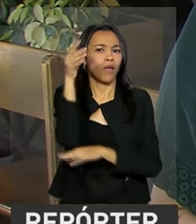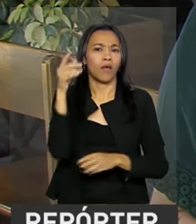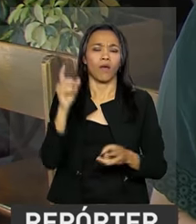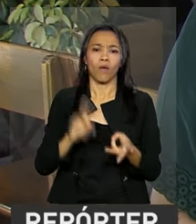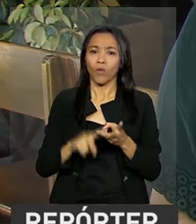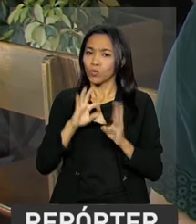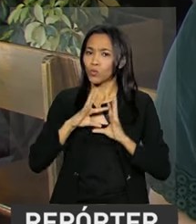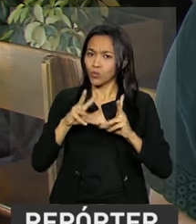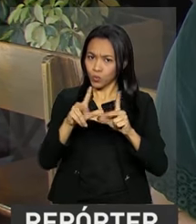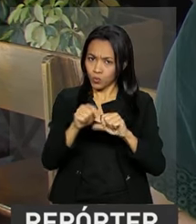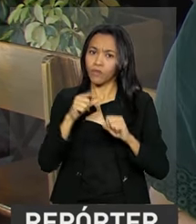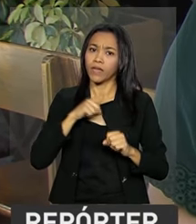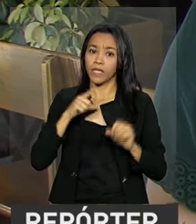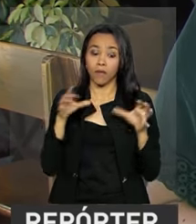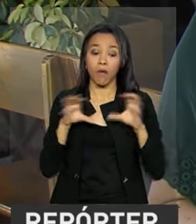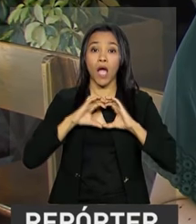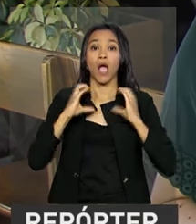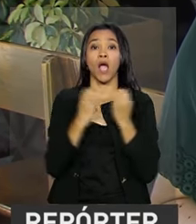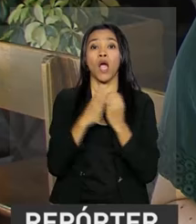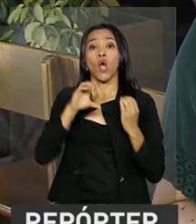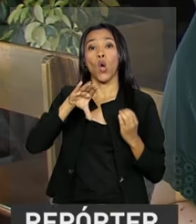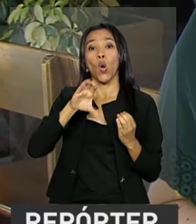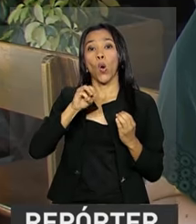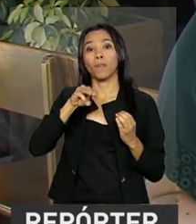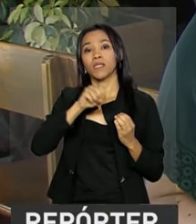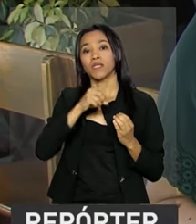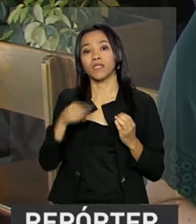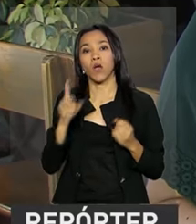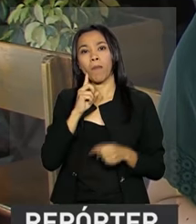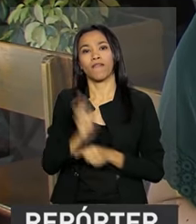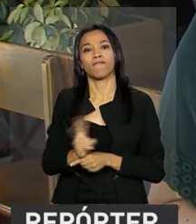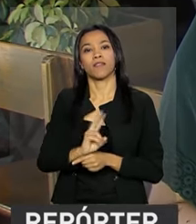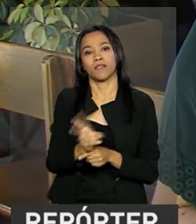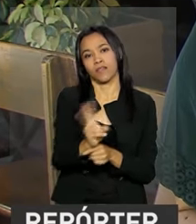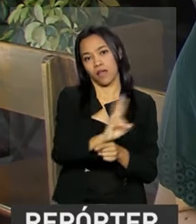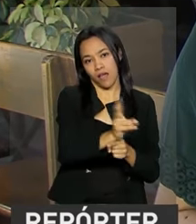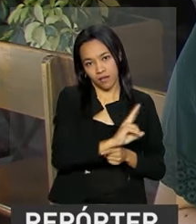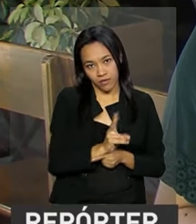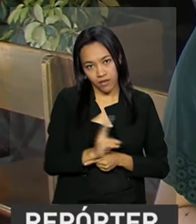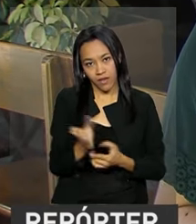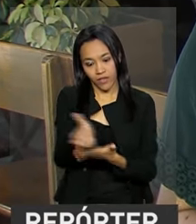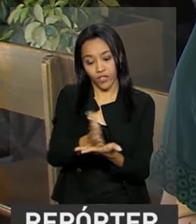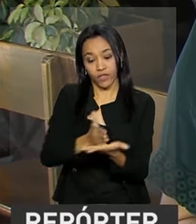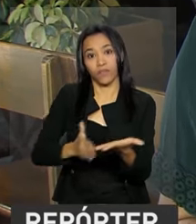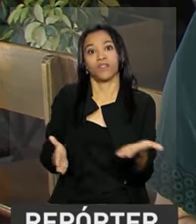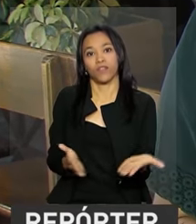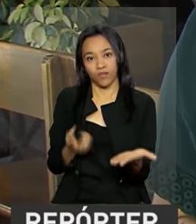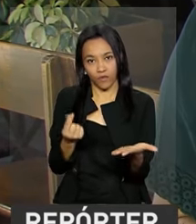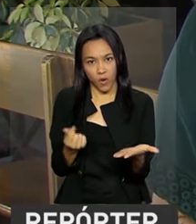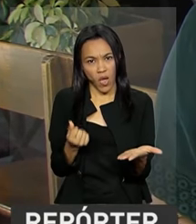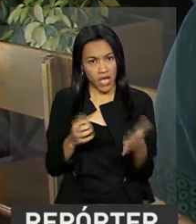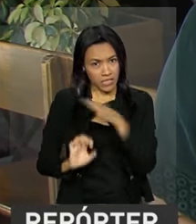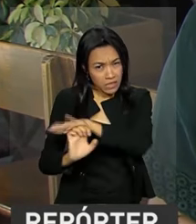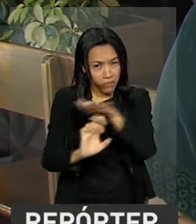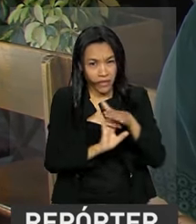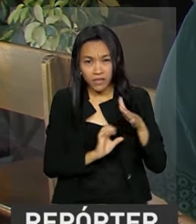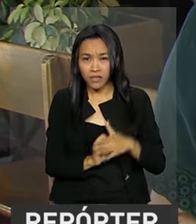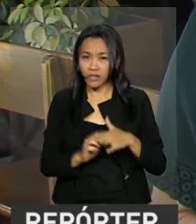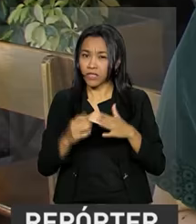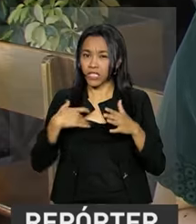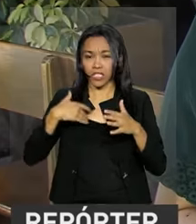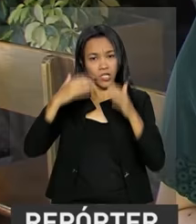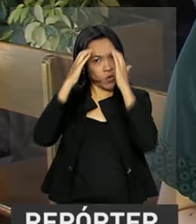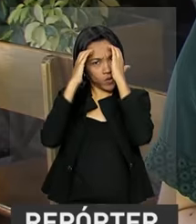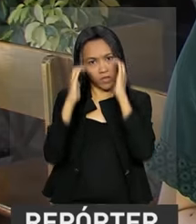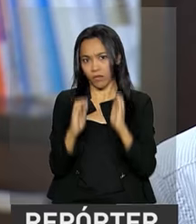funcionários, vai ser criada uma comissão para fiscalizar a cobrança e a divisão das gorjetas. E as empresas que não cumprirem a lei